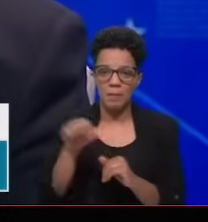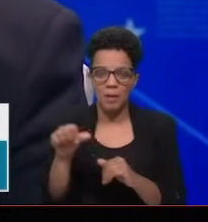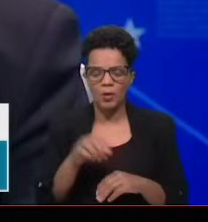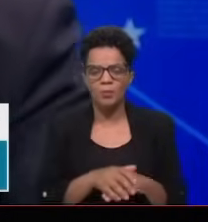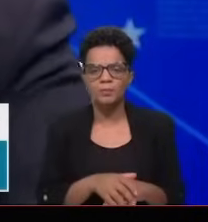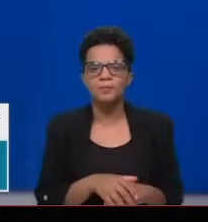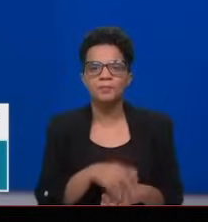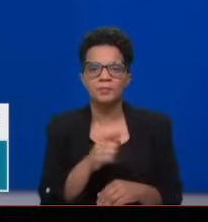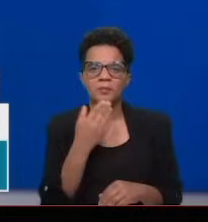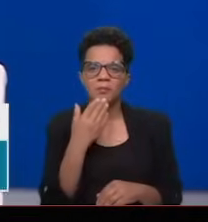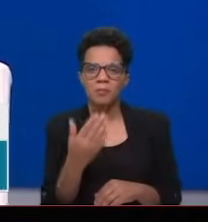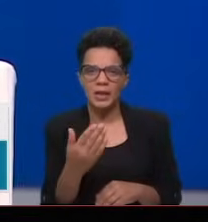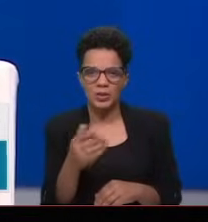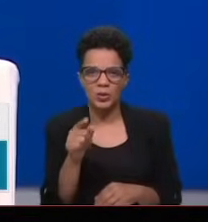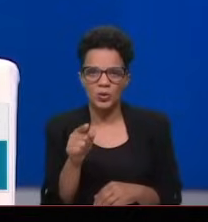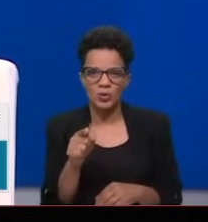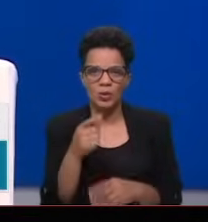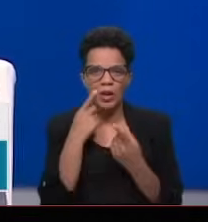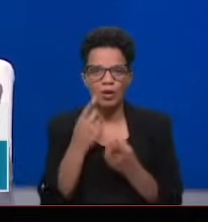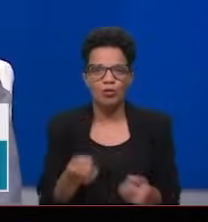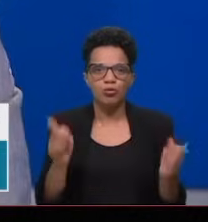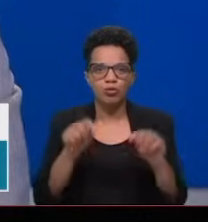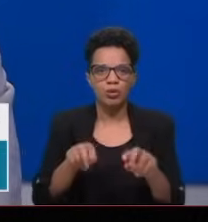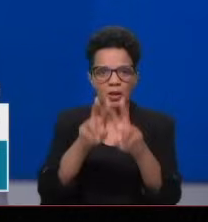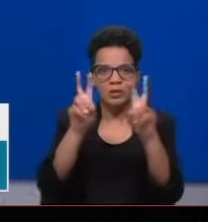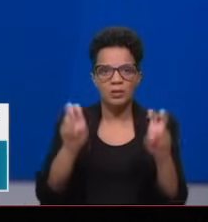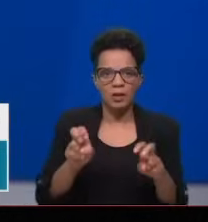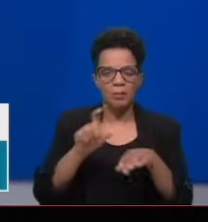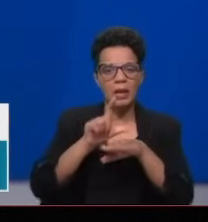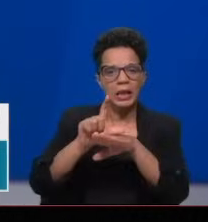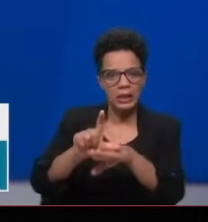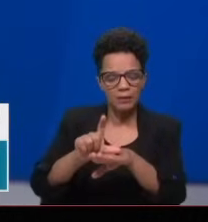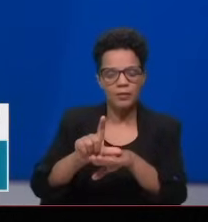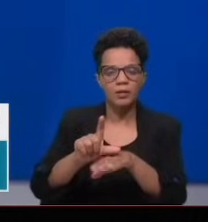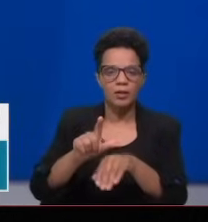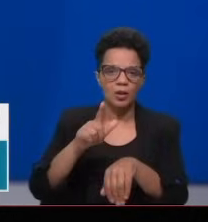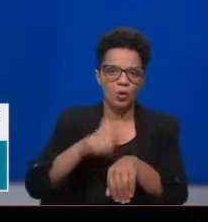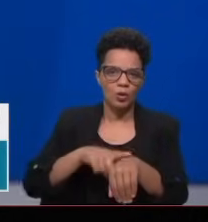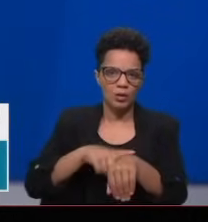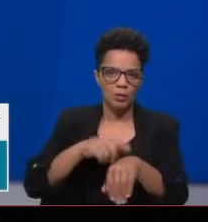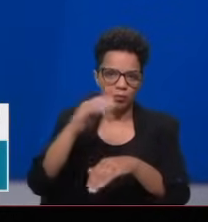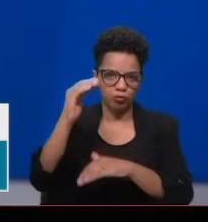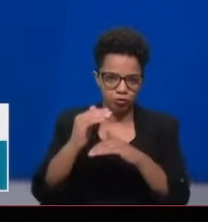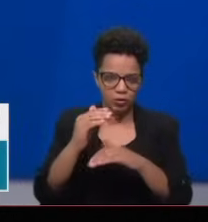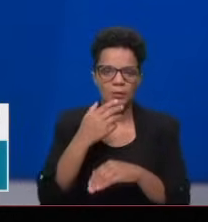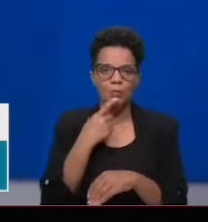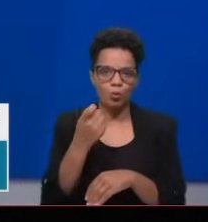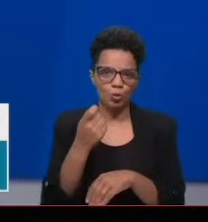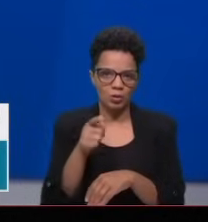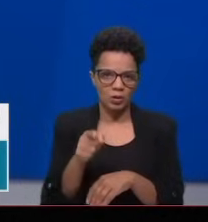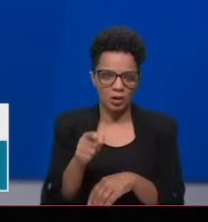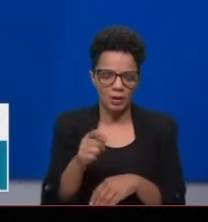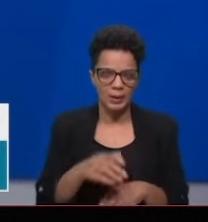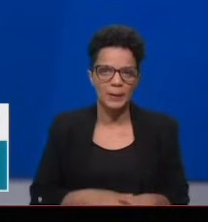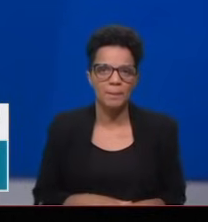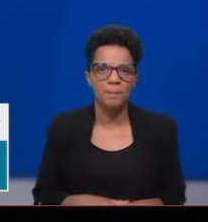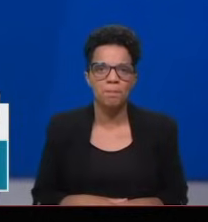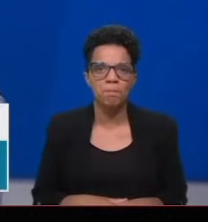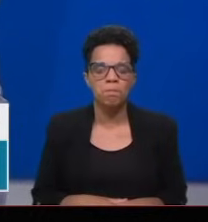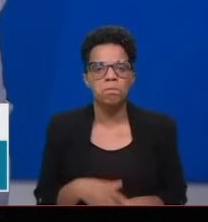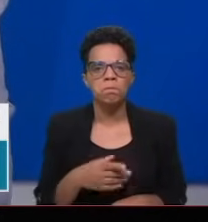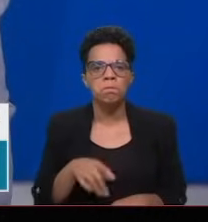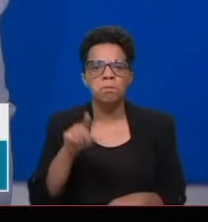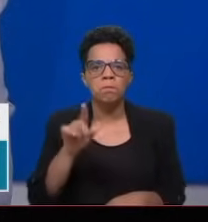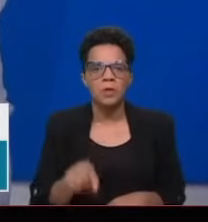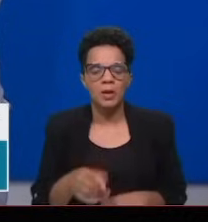em desvantagem peço só para voltar a este tema Francisco E desde logo para perceber há pouco perguntei-lhe o que é que considerava que até onde